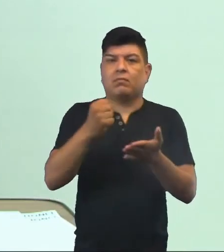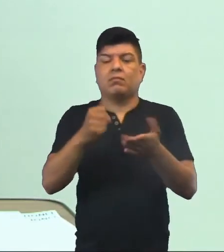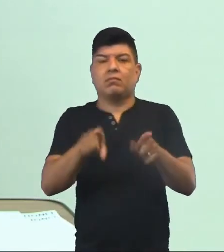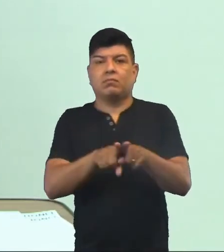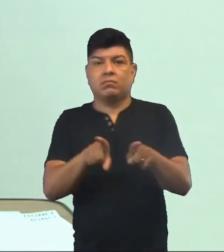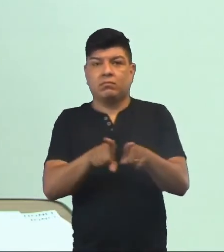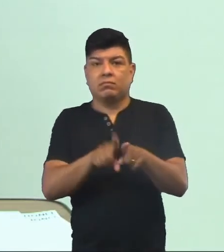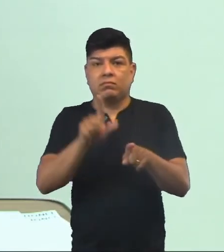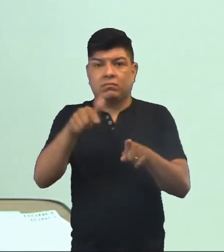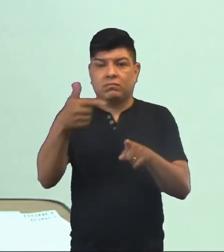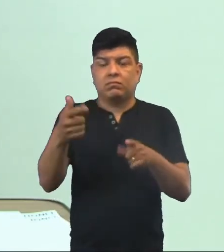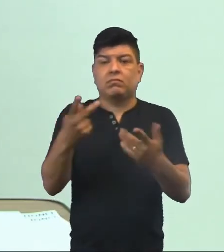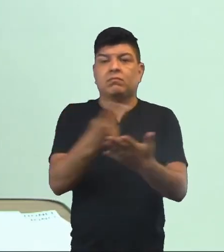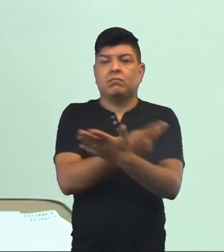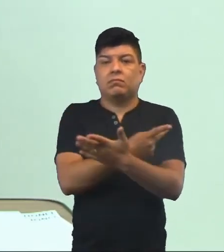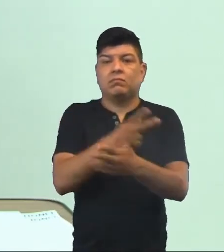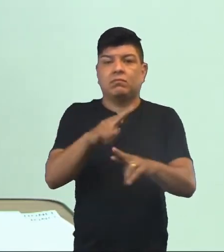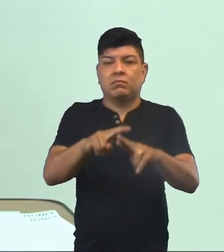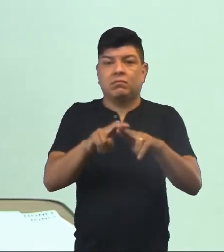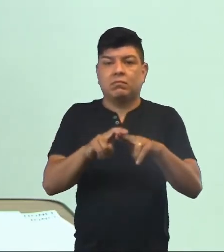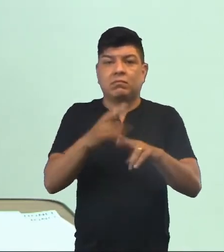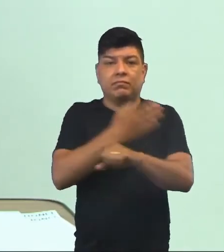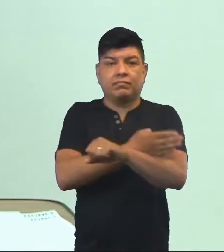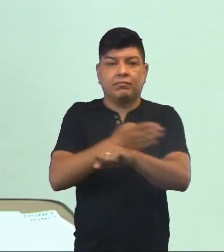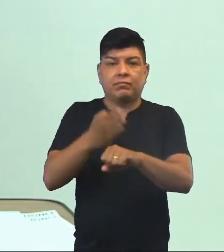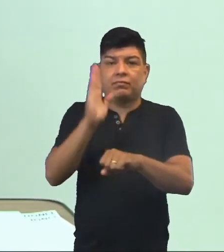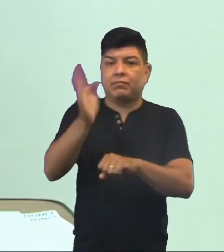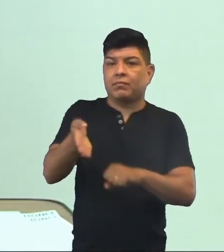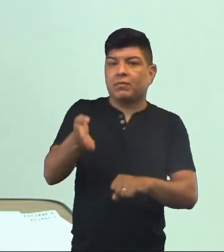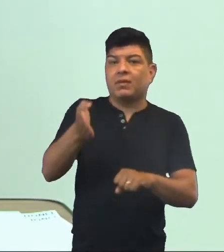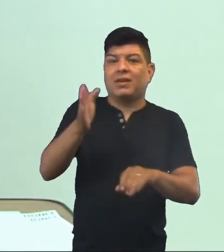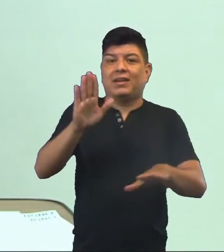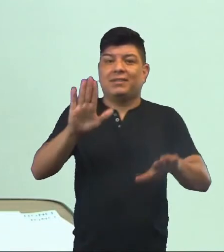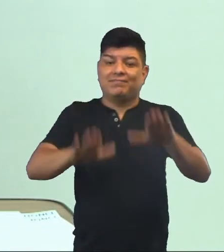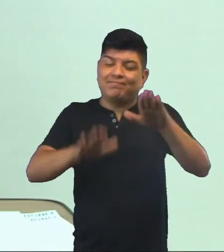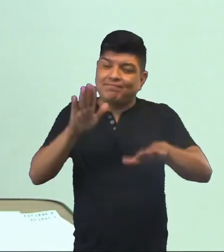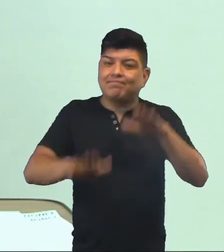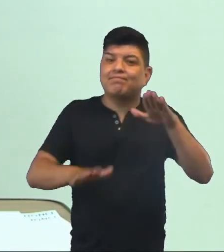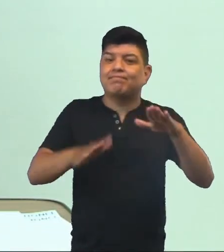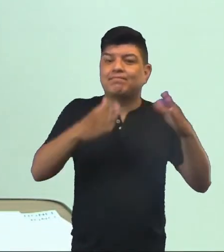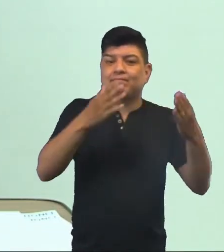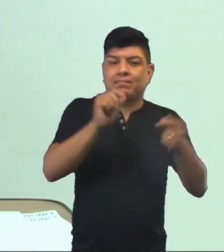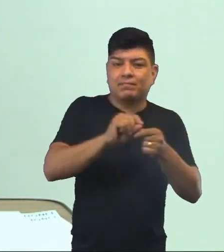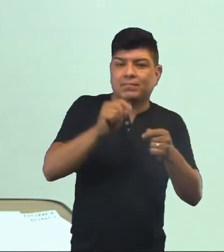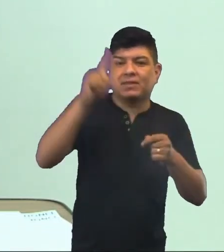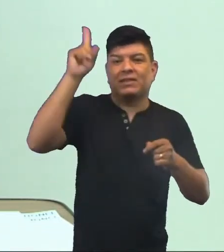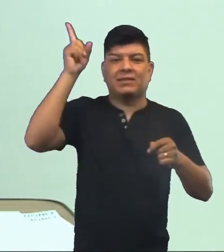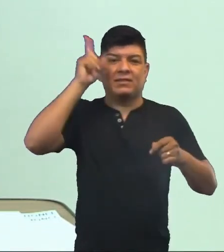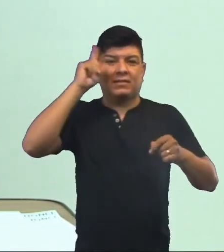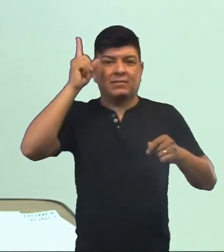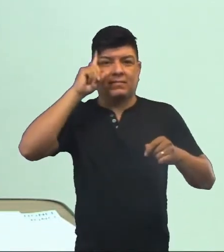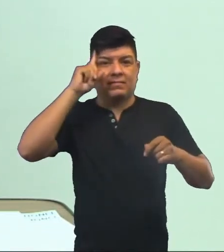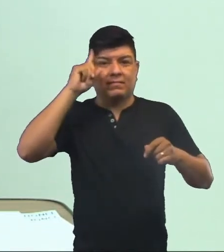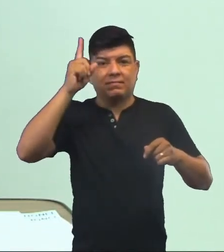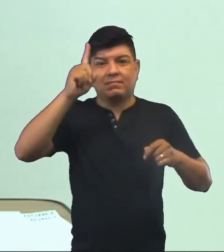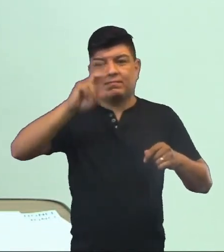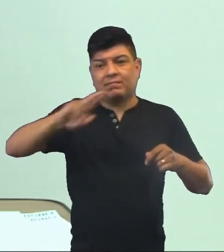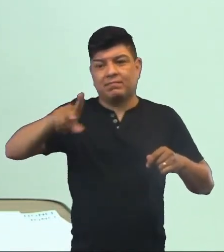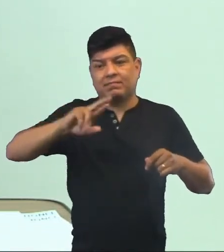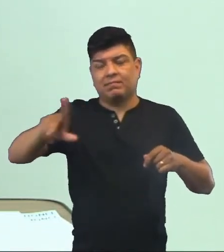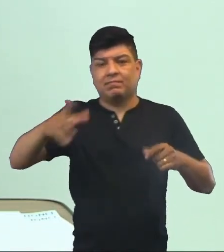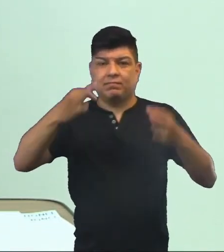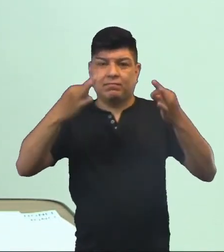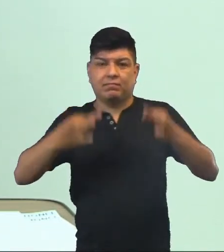falada, em outras situações. Porque eu já estou tão acostumada que eu acabo levando em situações do meu cotidiano que não são